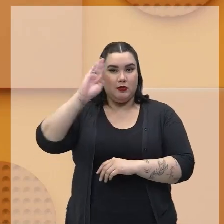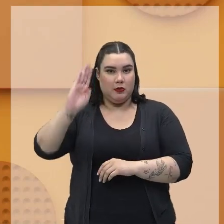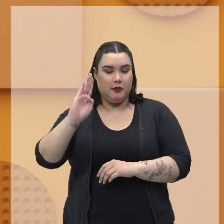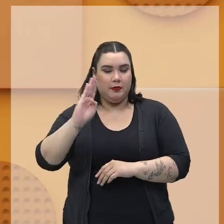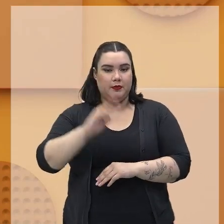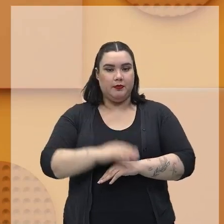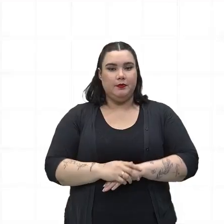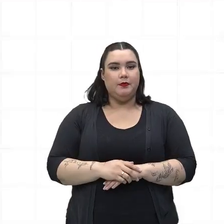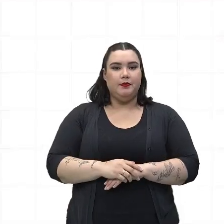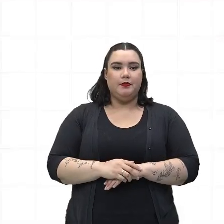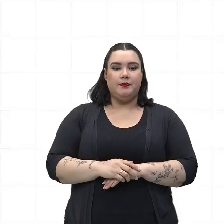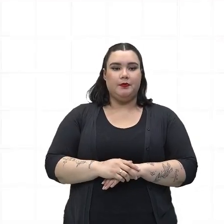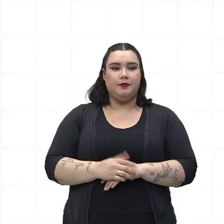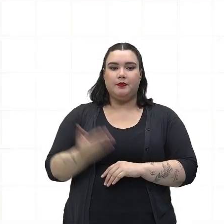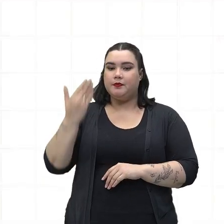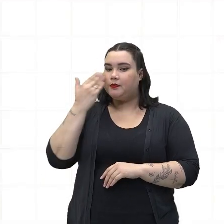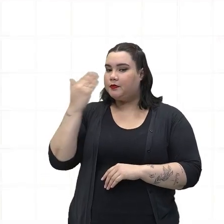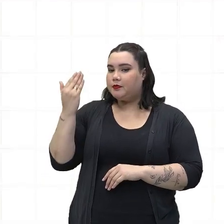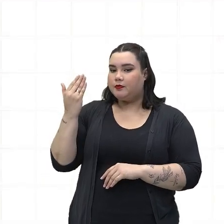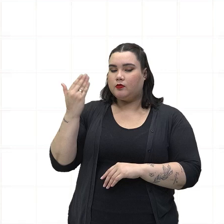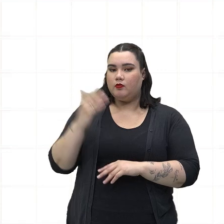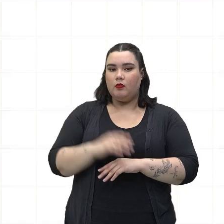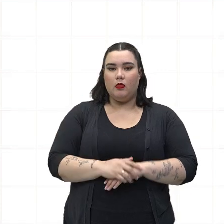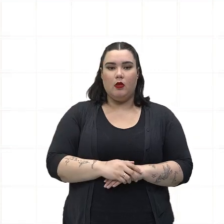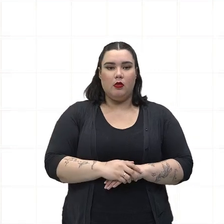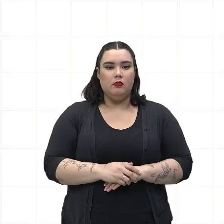indigenismo. Vamos ao texto. Vamos lá, galera.